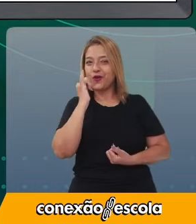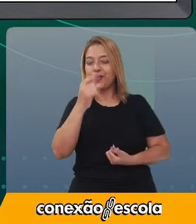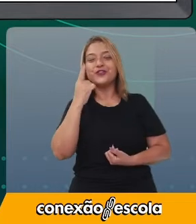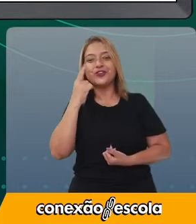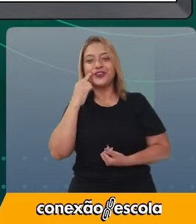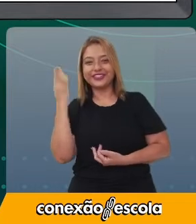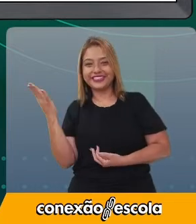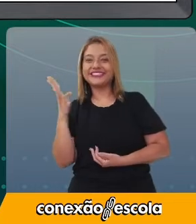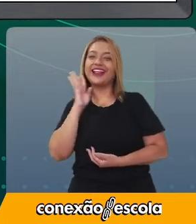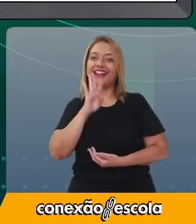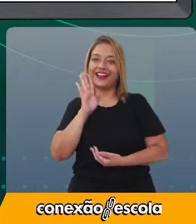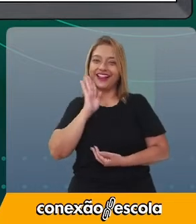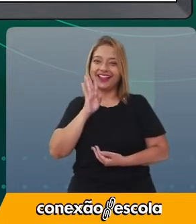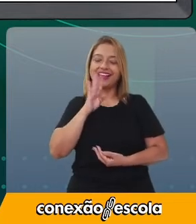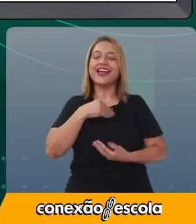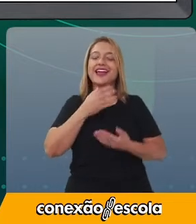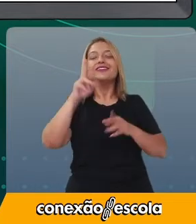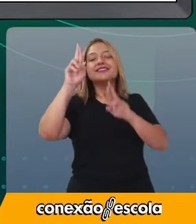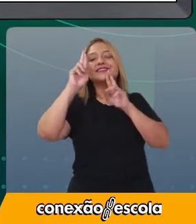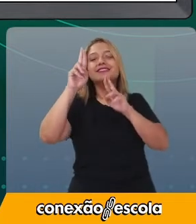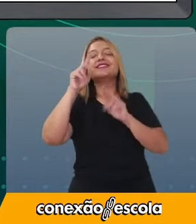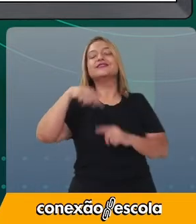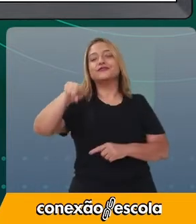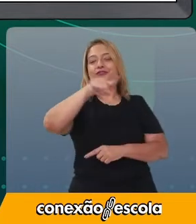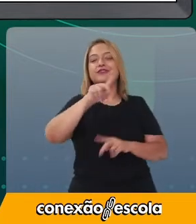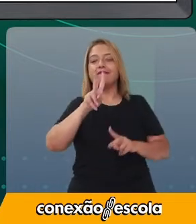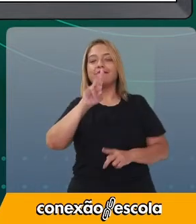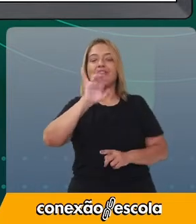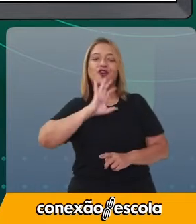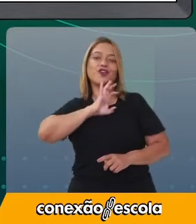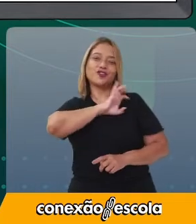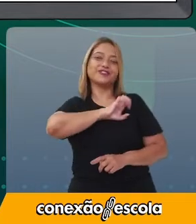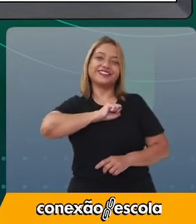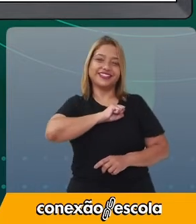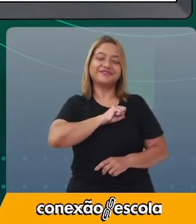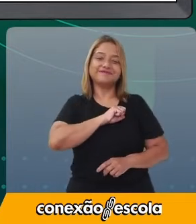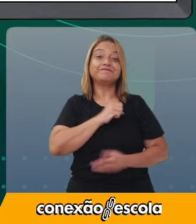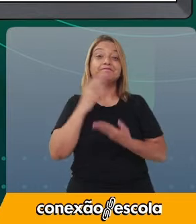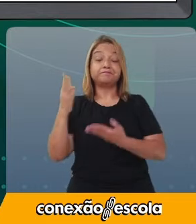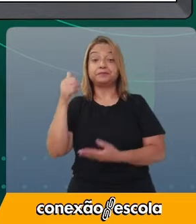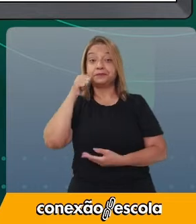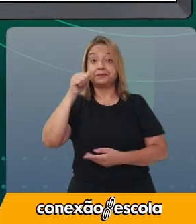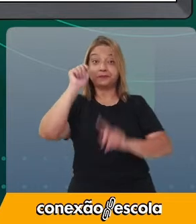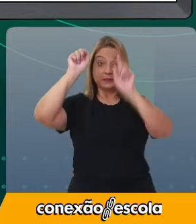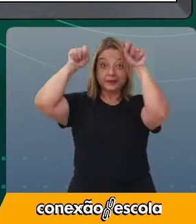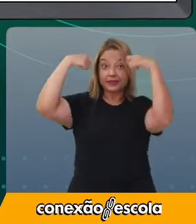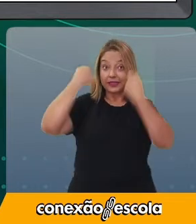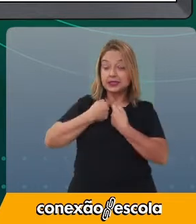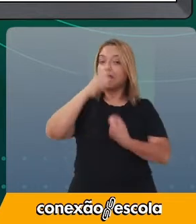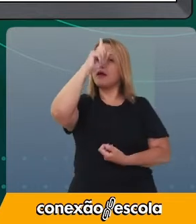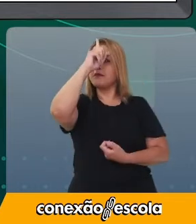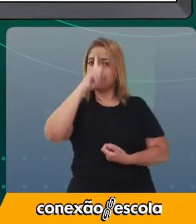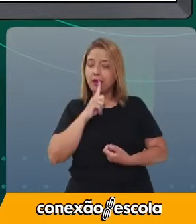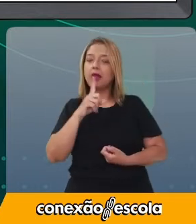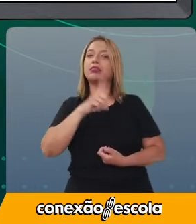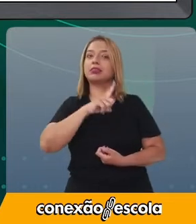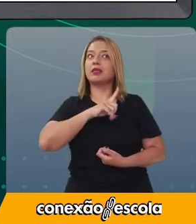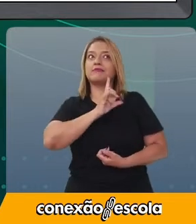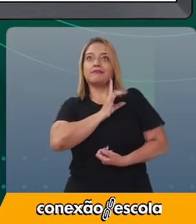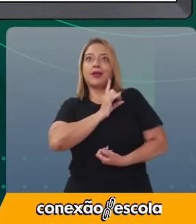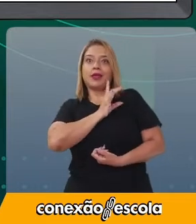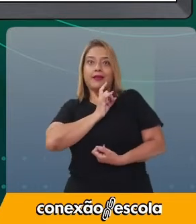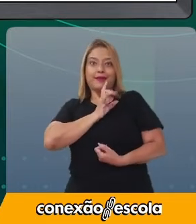Olha que legal, tenho certeza que vocês vão adorar. A Chapeuzinho Amarelo, ela era um pouco